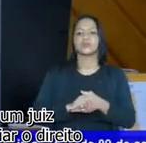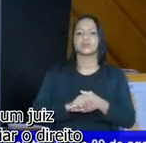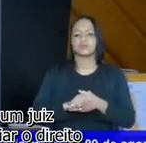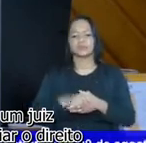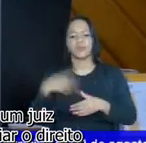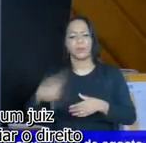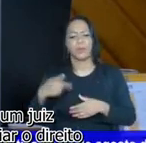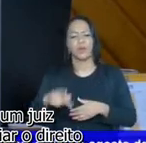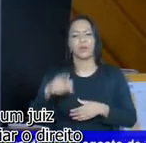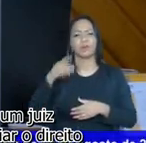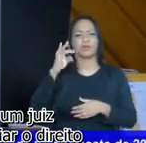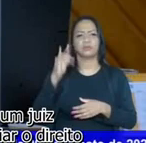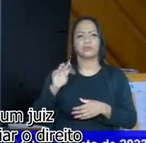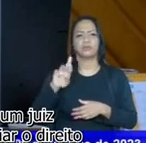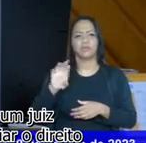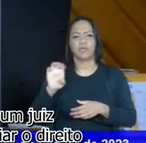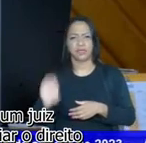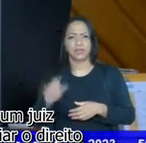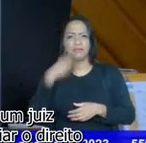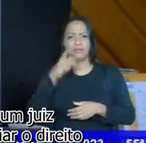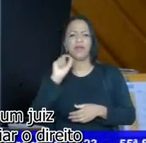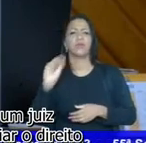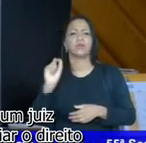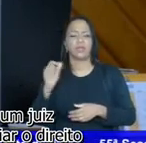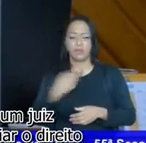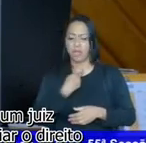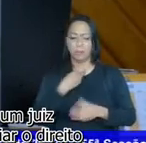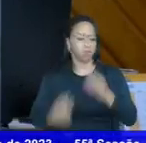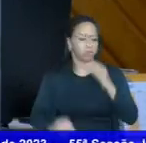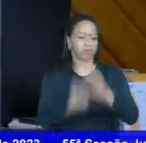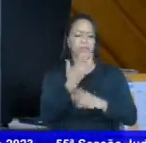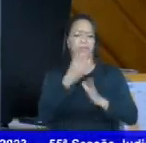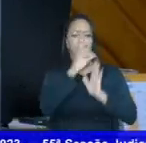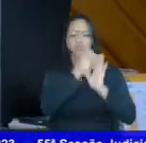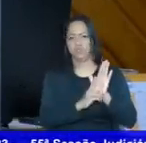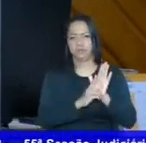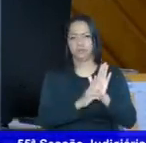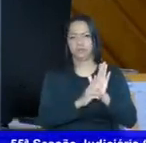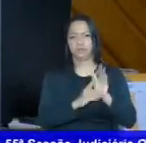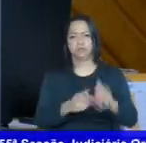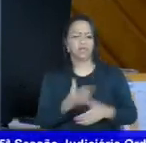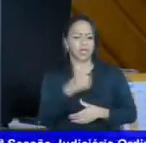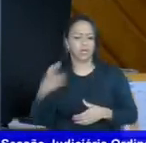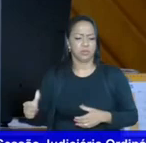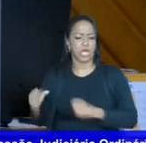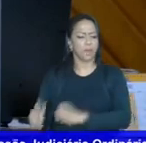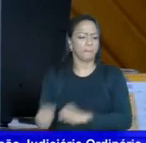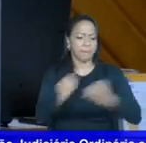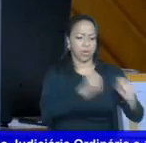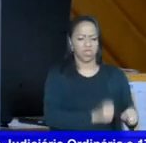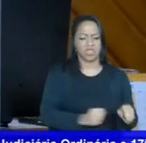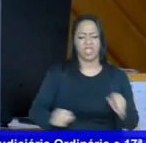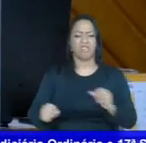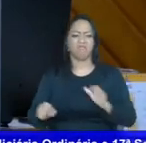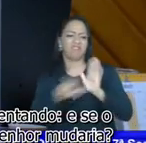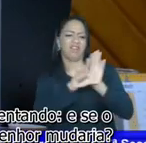TRE fala que é a norma. Não, eu não posso criar o direito. Eu não tenho poder